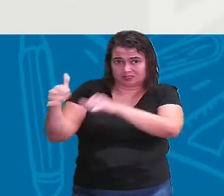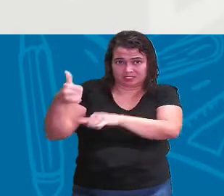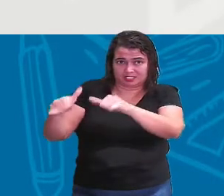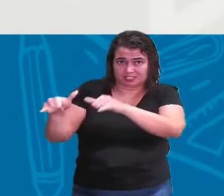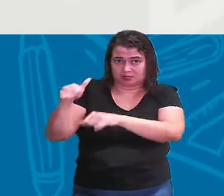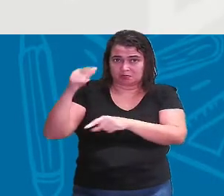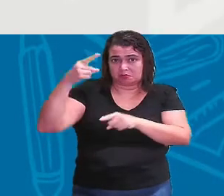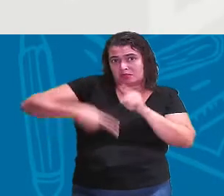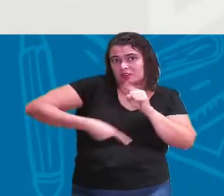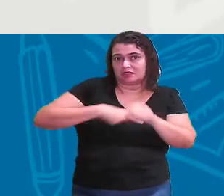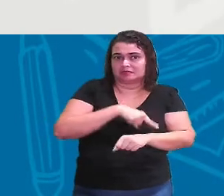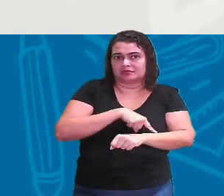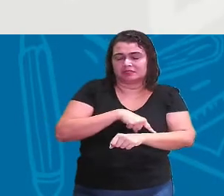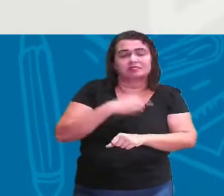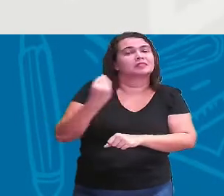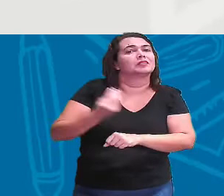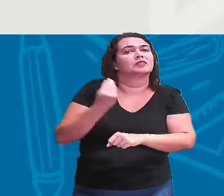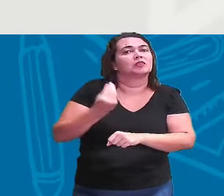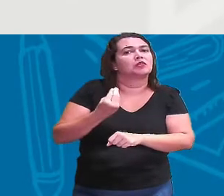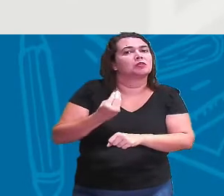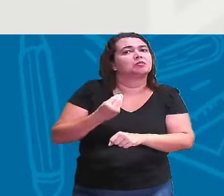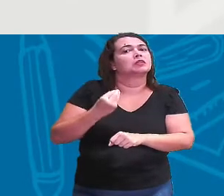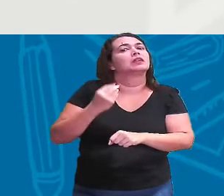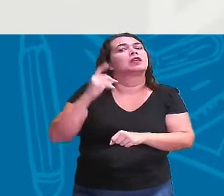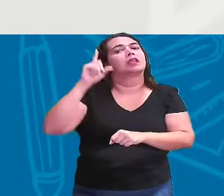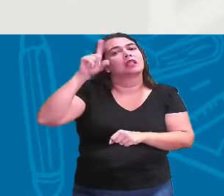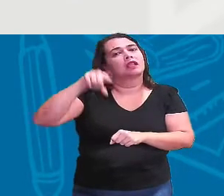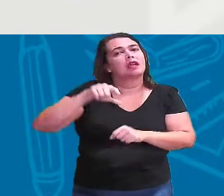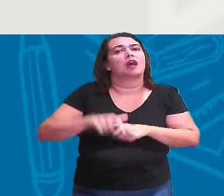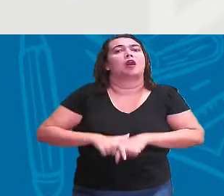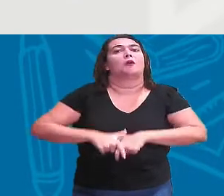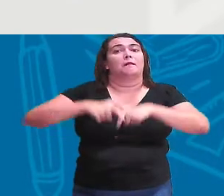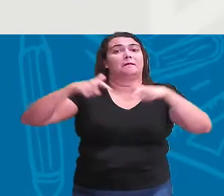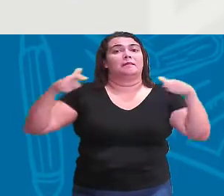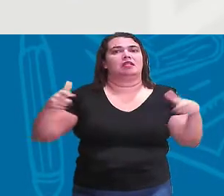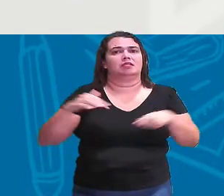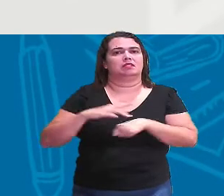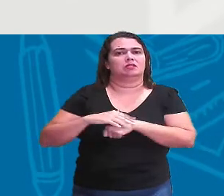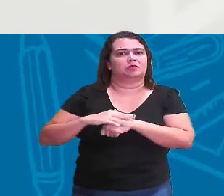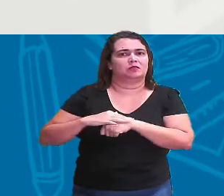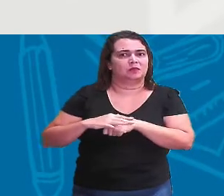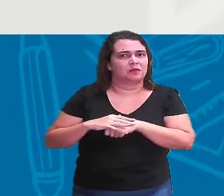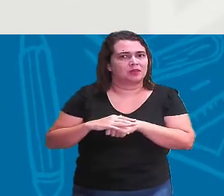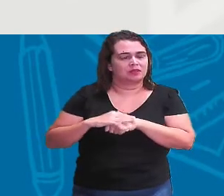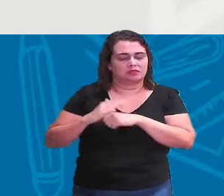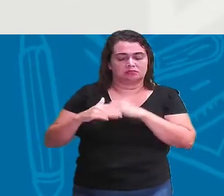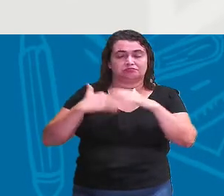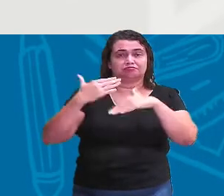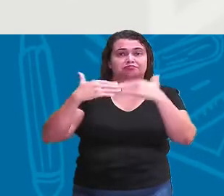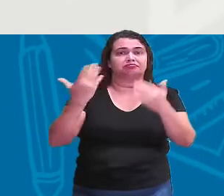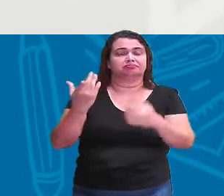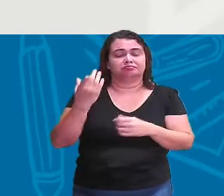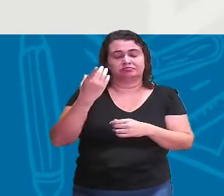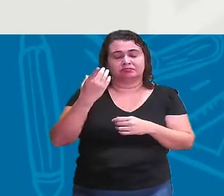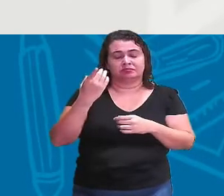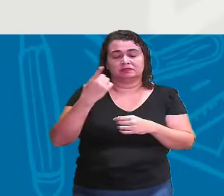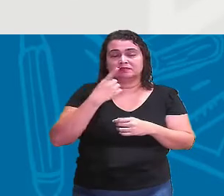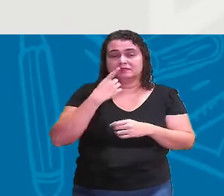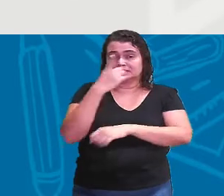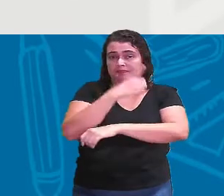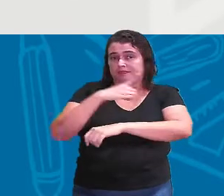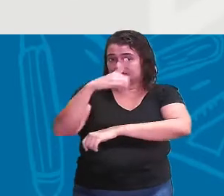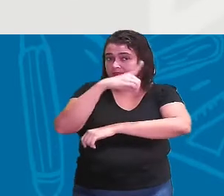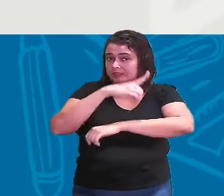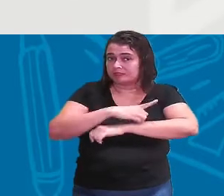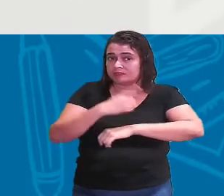acontecer. Então vai levar o quê? A um agravamento dessa doença, podendo levar essa doença a pessoa até desenvolver o que a gente chama de dengue hemorrágica. Por